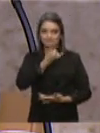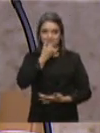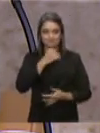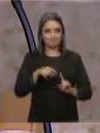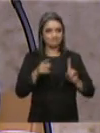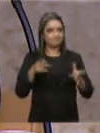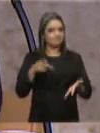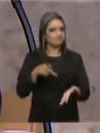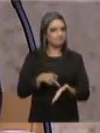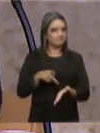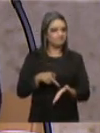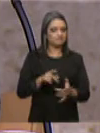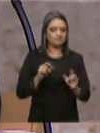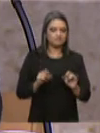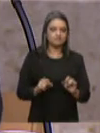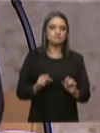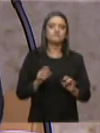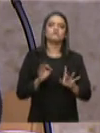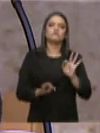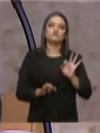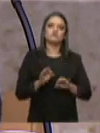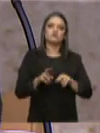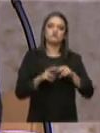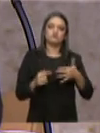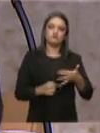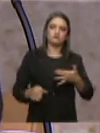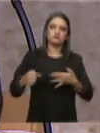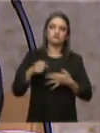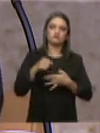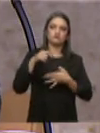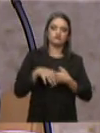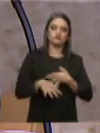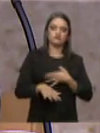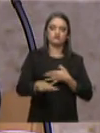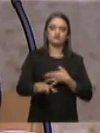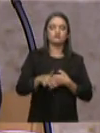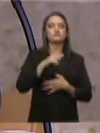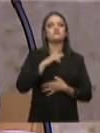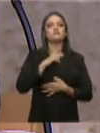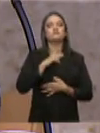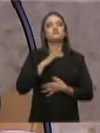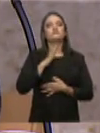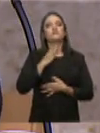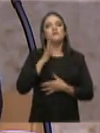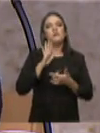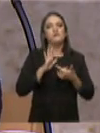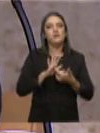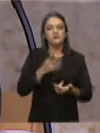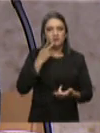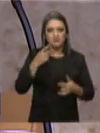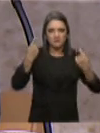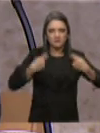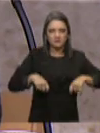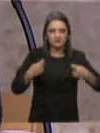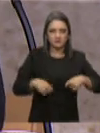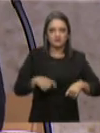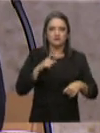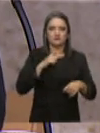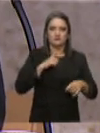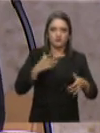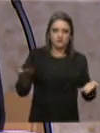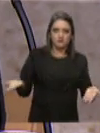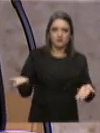referido caso, julgado sob a sistemática da repercussão geral, foi acentuada a necessidade de ajuizamento de